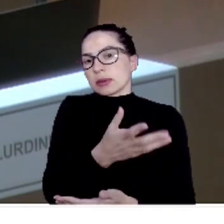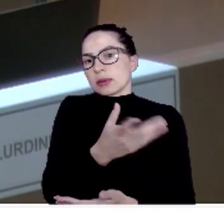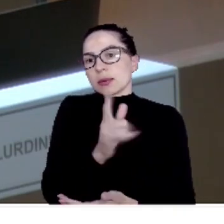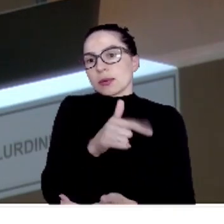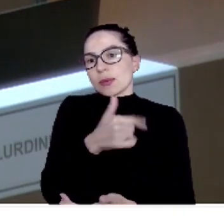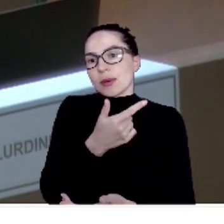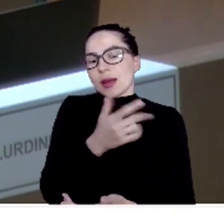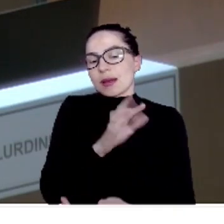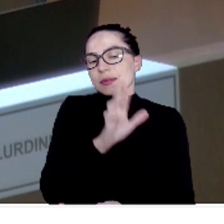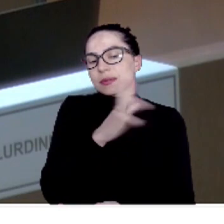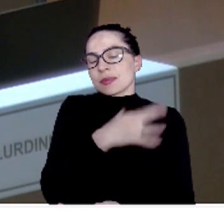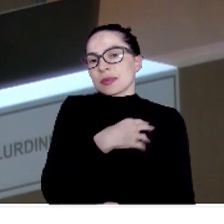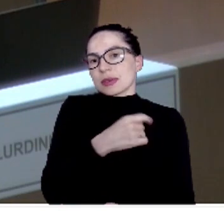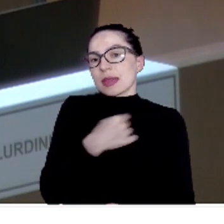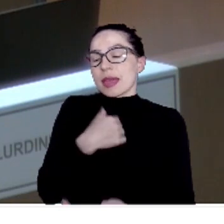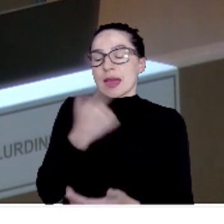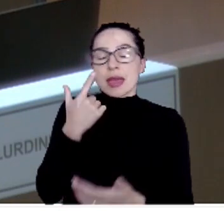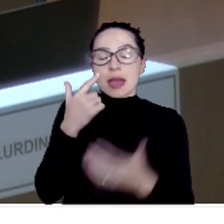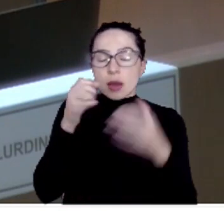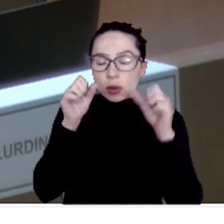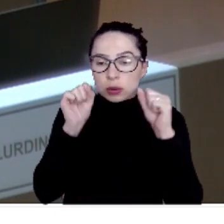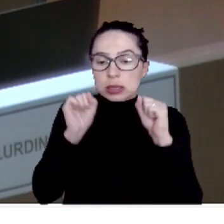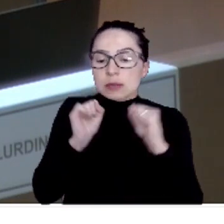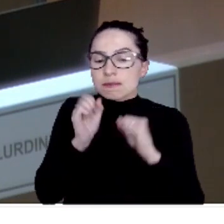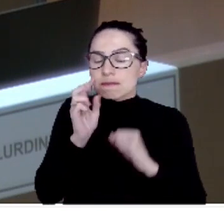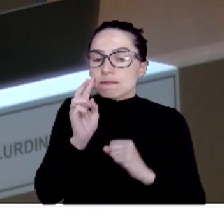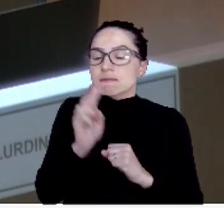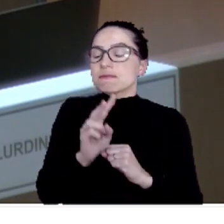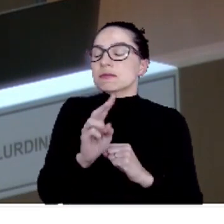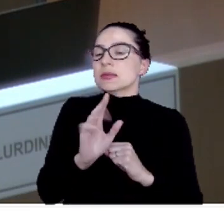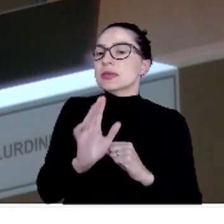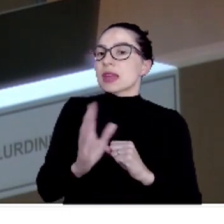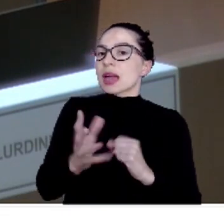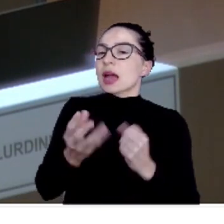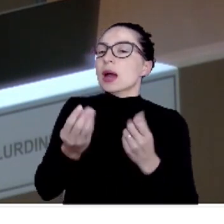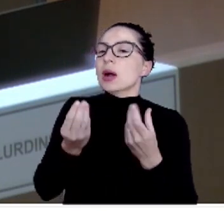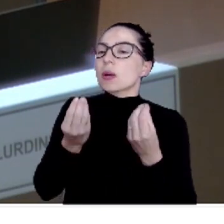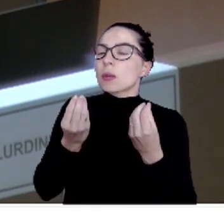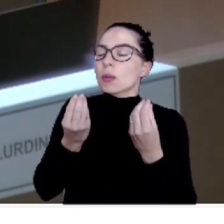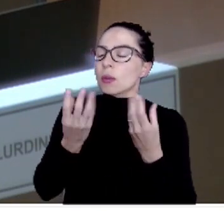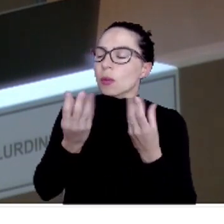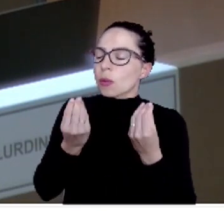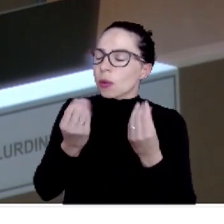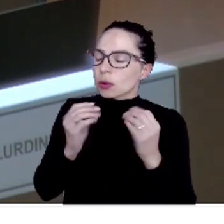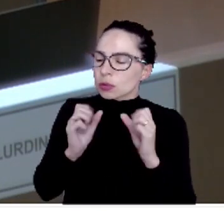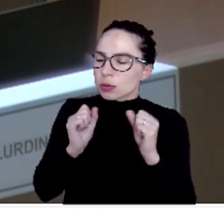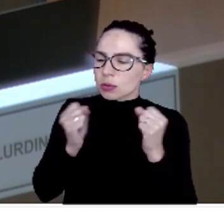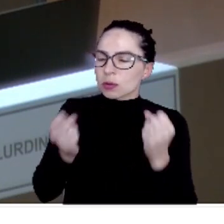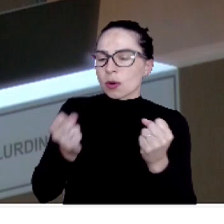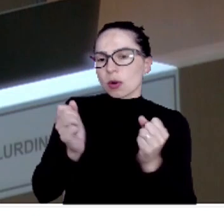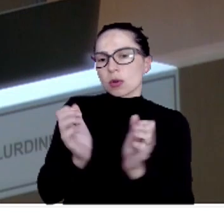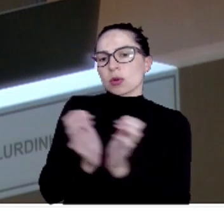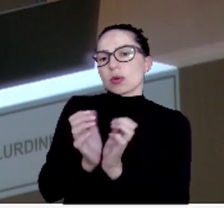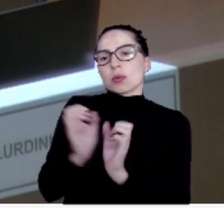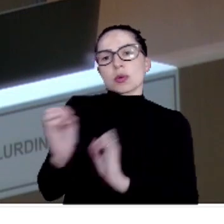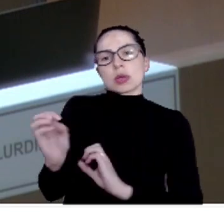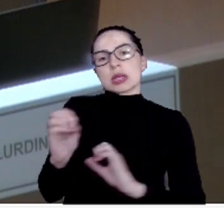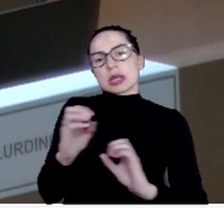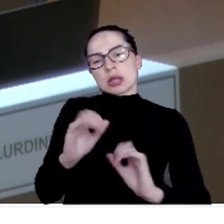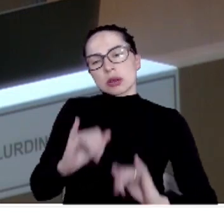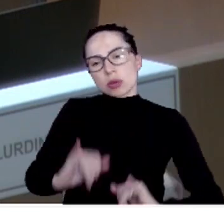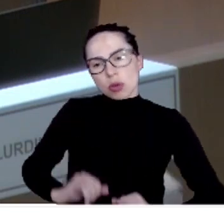sou testemunha o tanto que esse pessoal da educação sofreu, tanto que